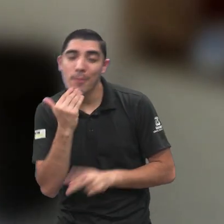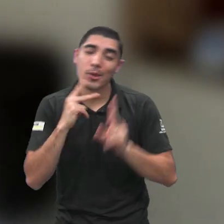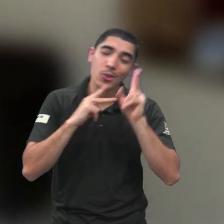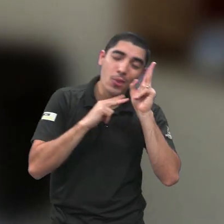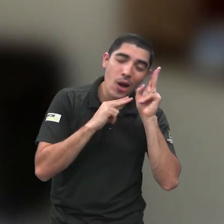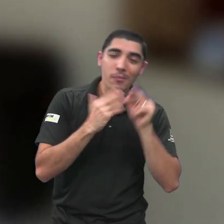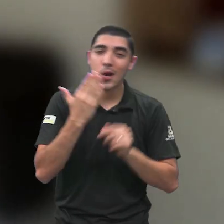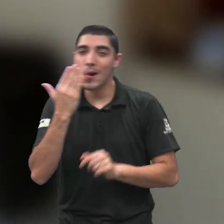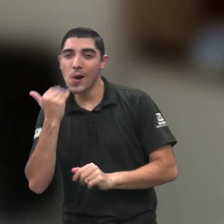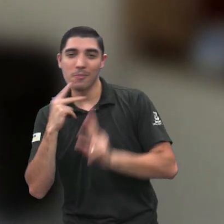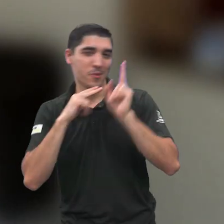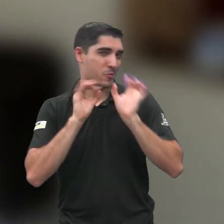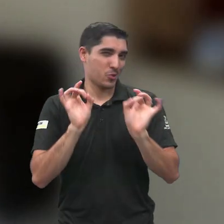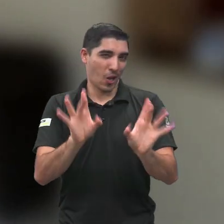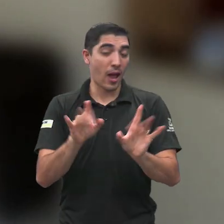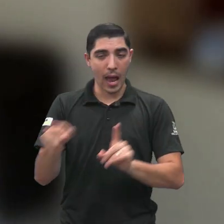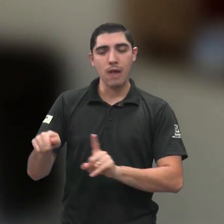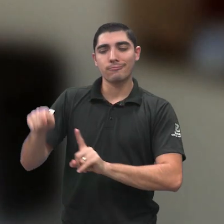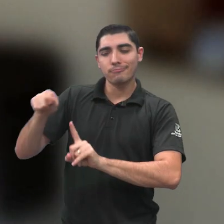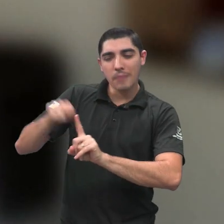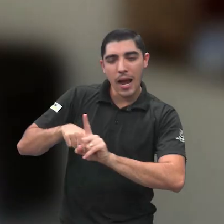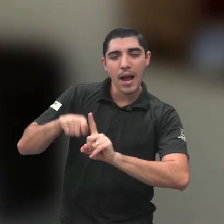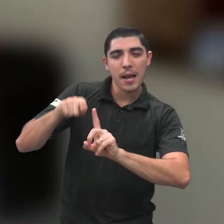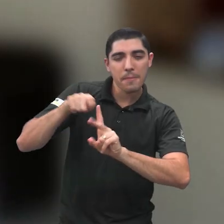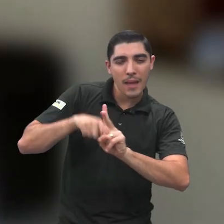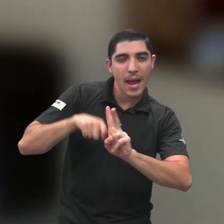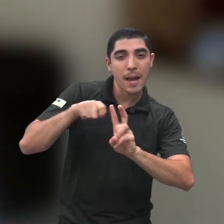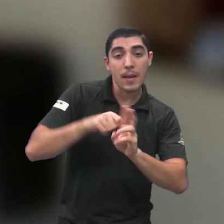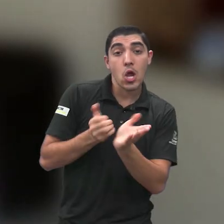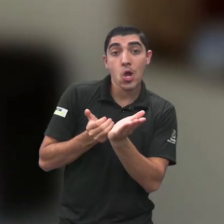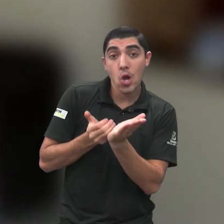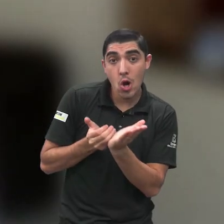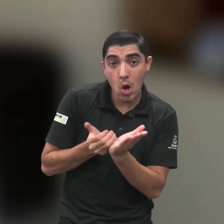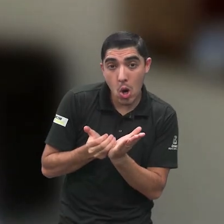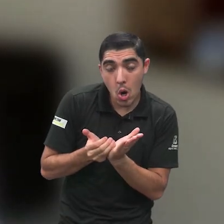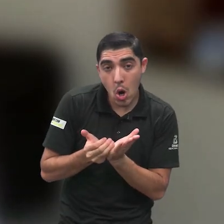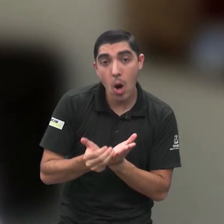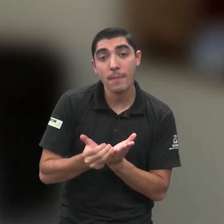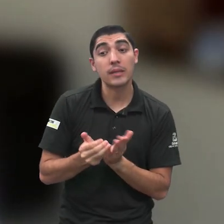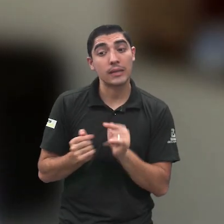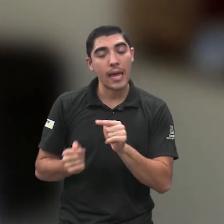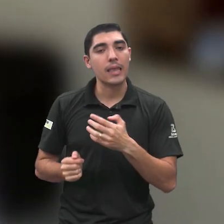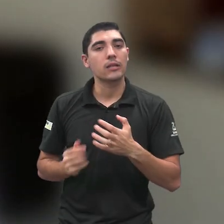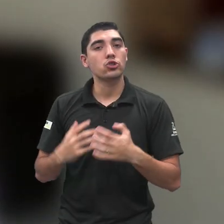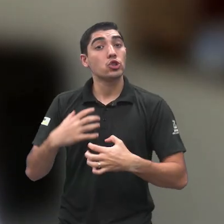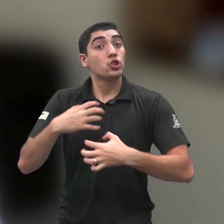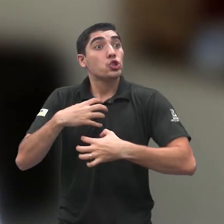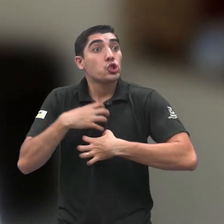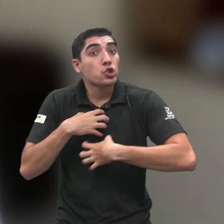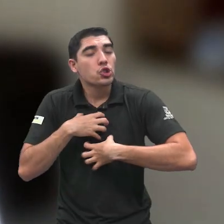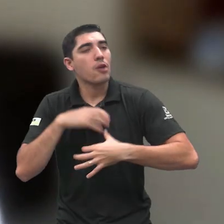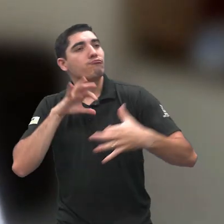Durante esse primeiro mês de vida, o cérebro está realizando diversas conexões,